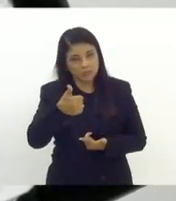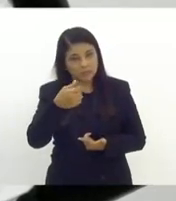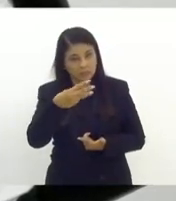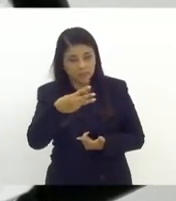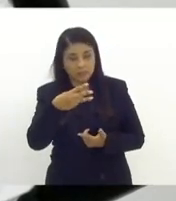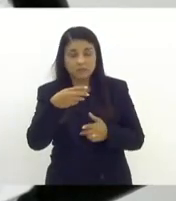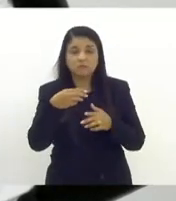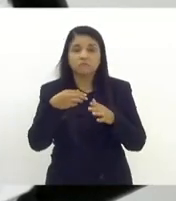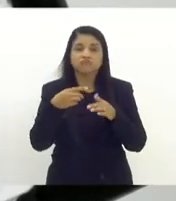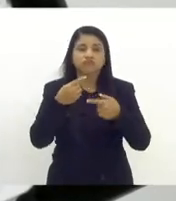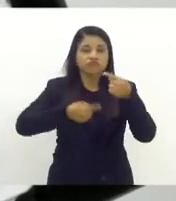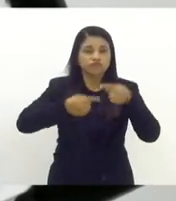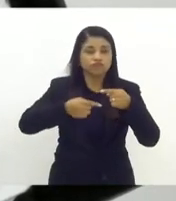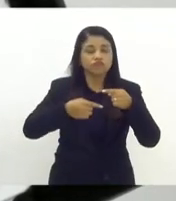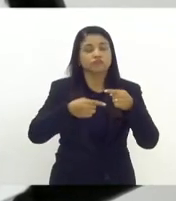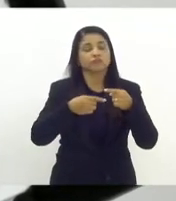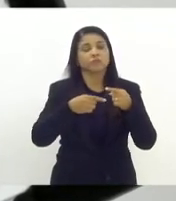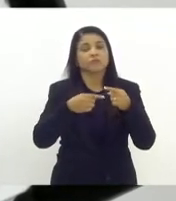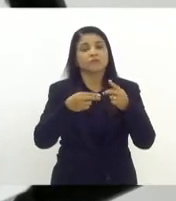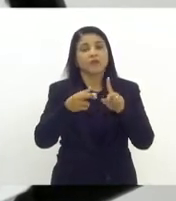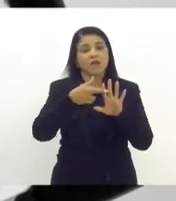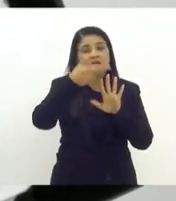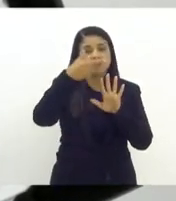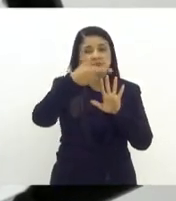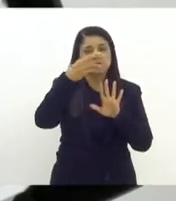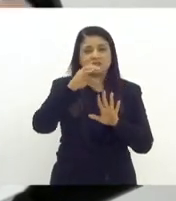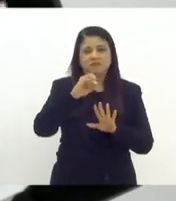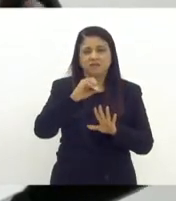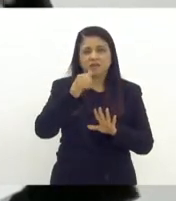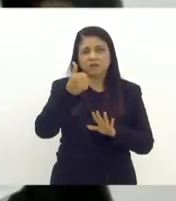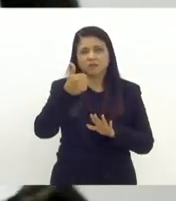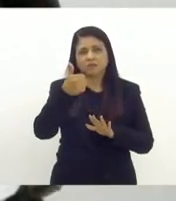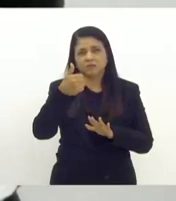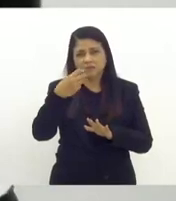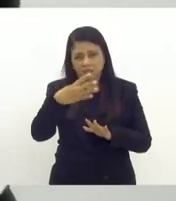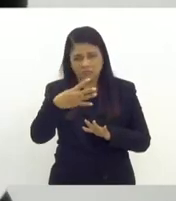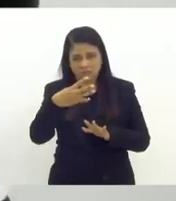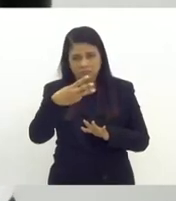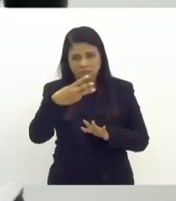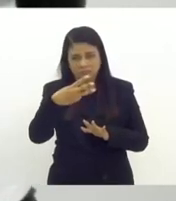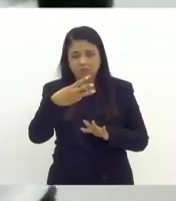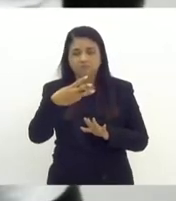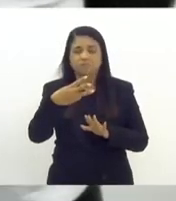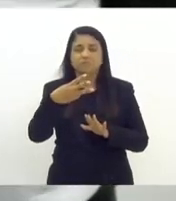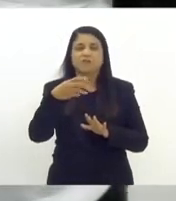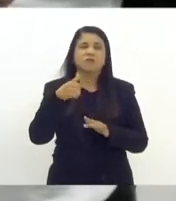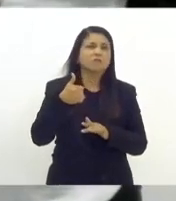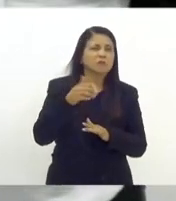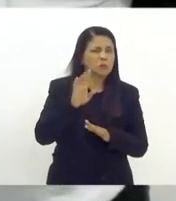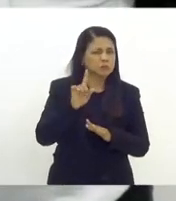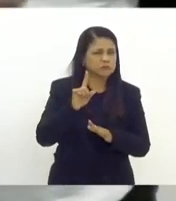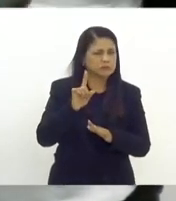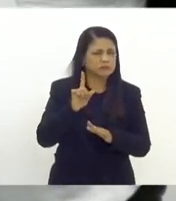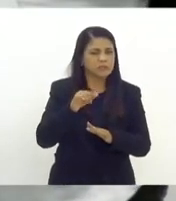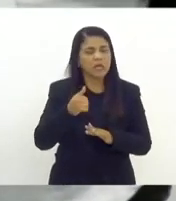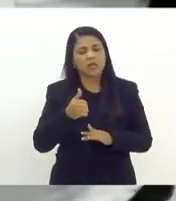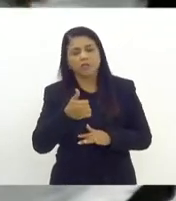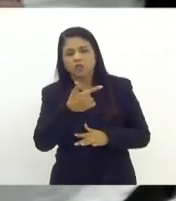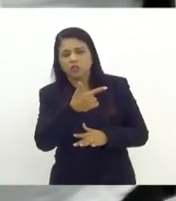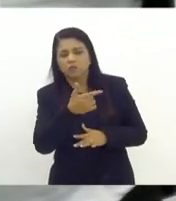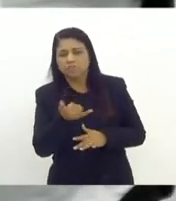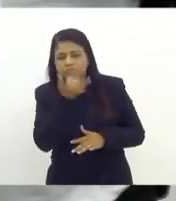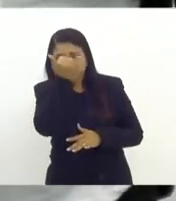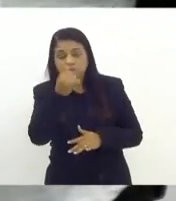013 não foi antes sei lá enfim não é porque ela caiu né e dessa toda essa discussão